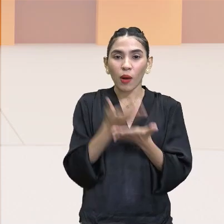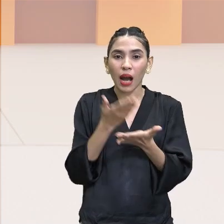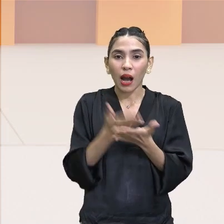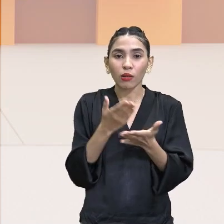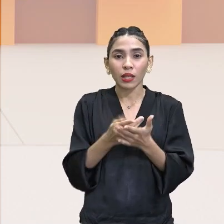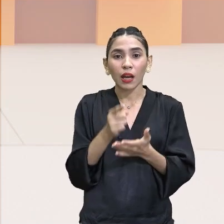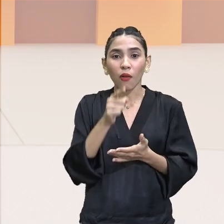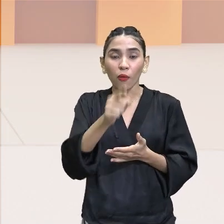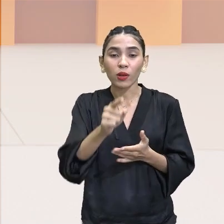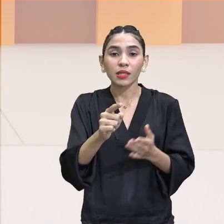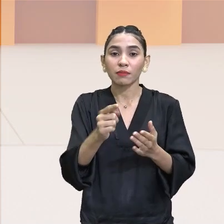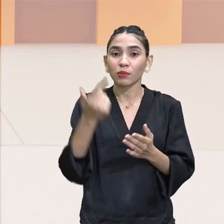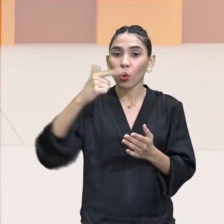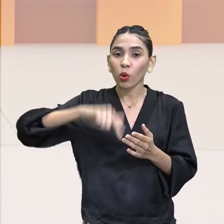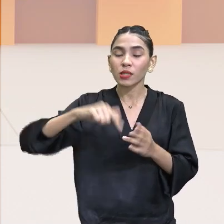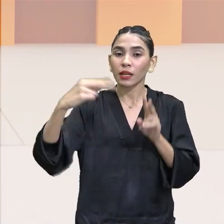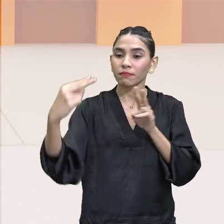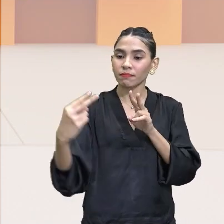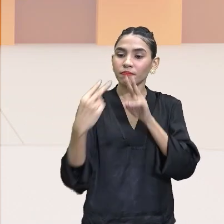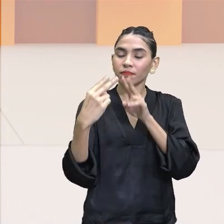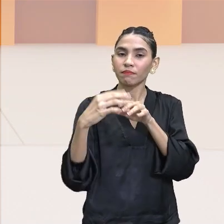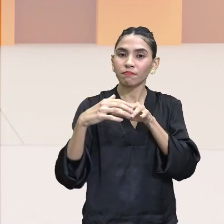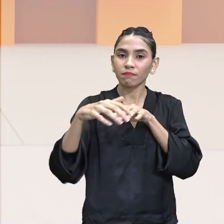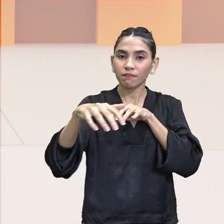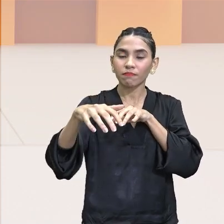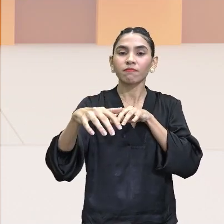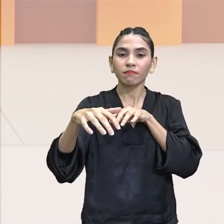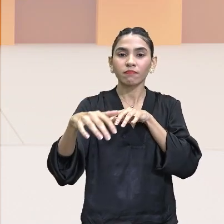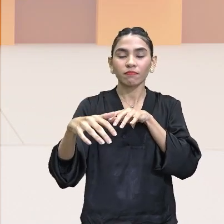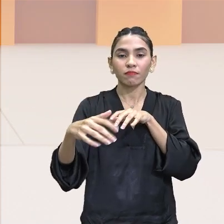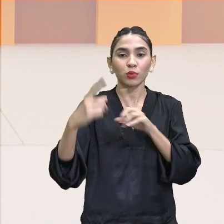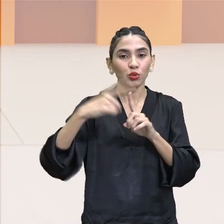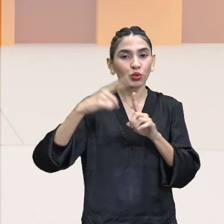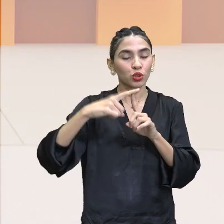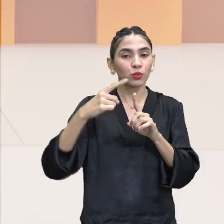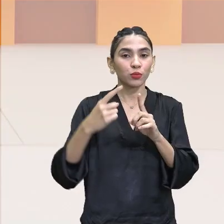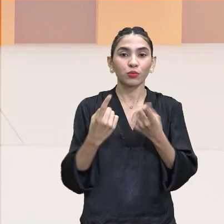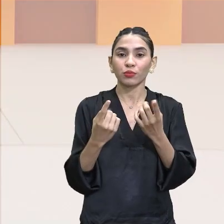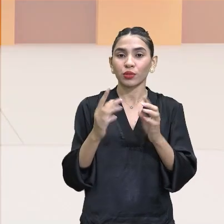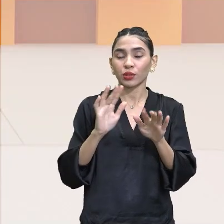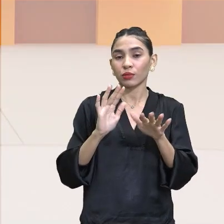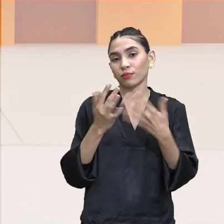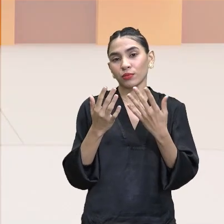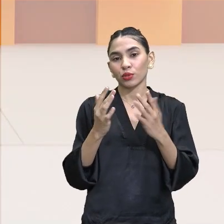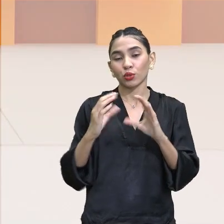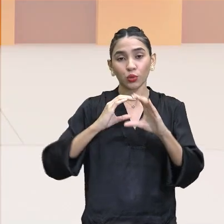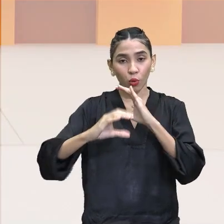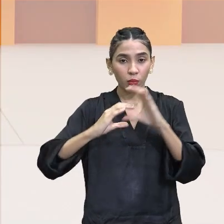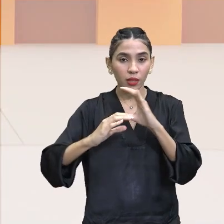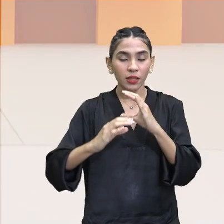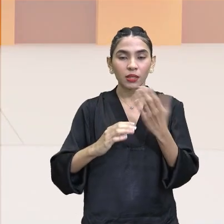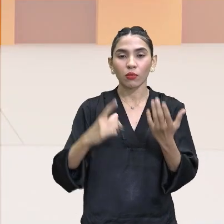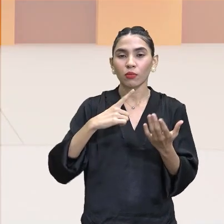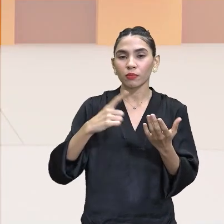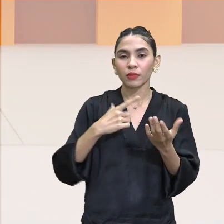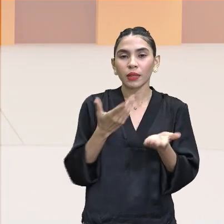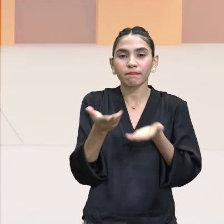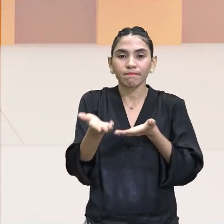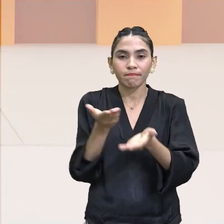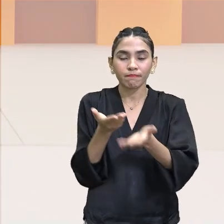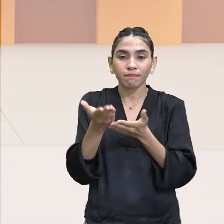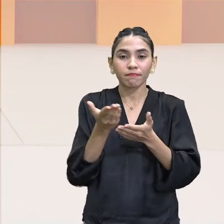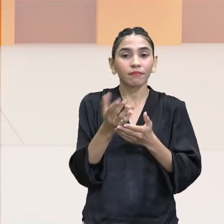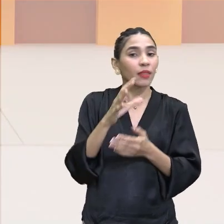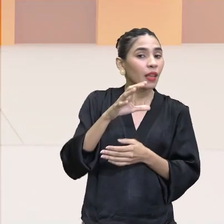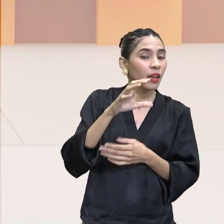você está assistindo nesse momento a partir de um meio de comunicação, né? Um fluxo está acontecendo aqui para você ter áudio e